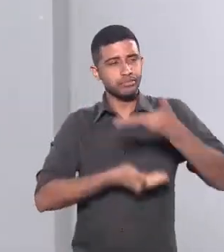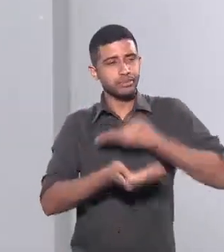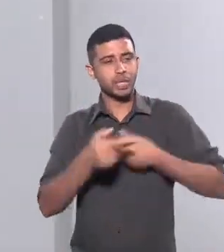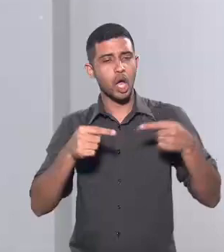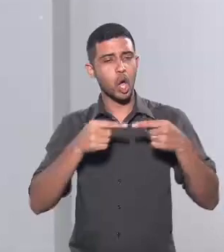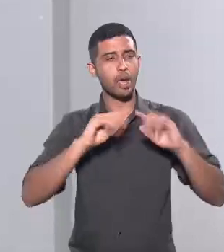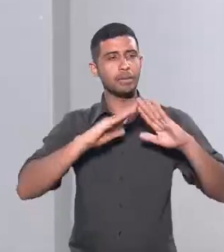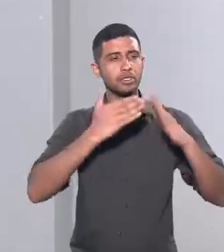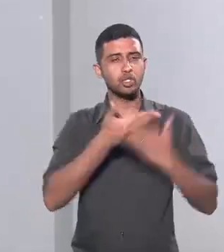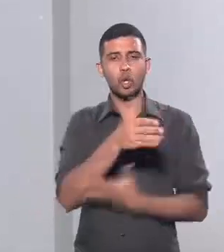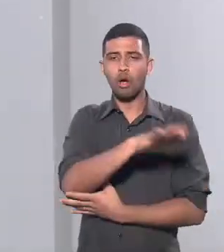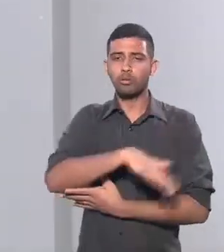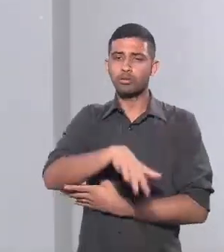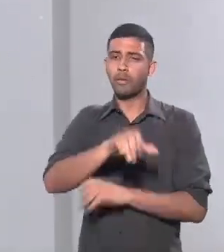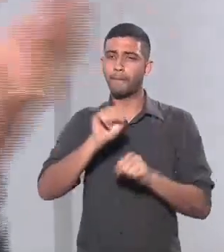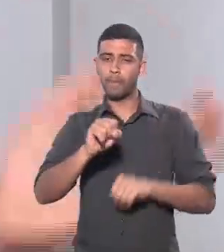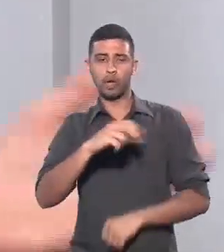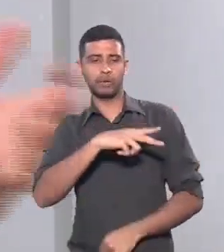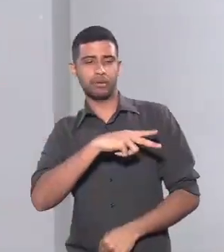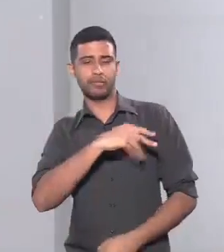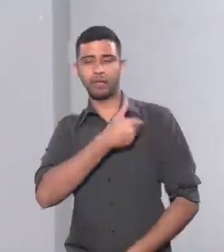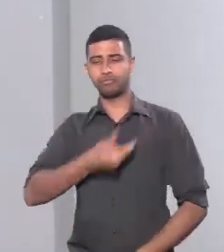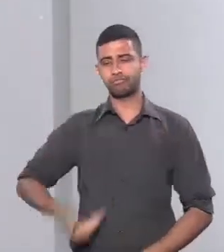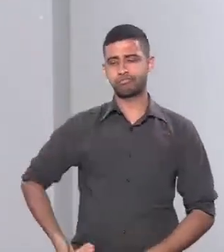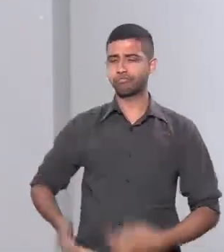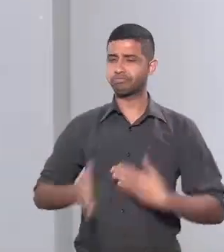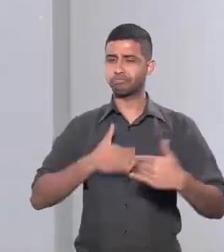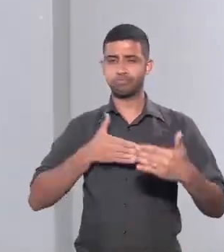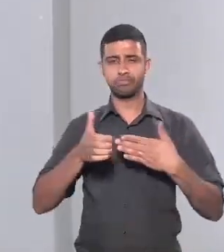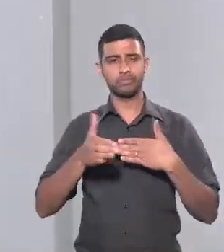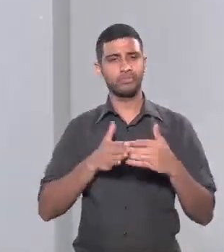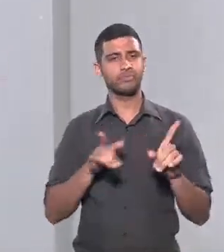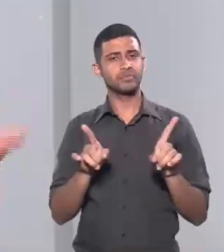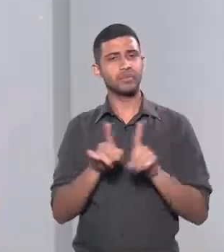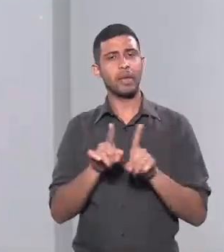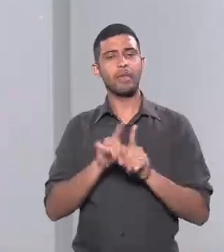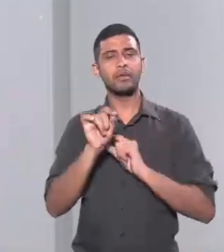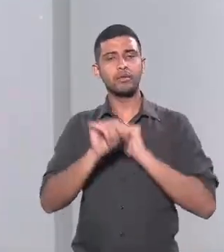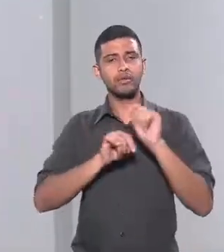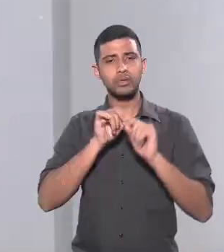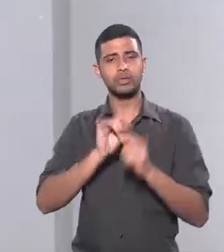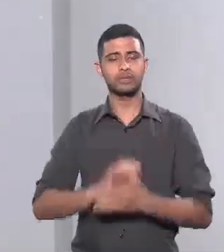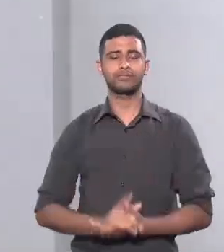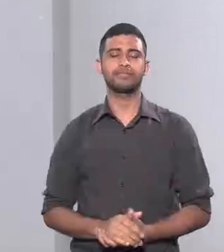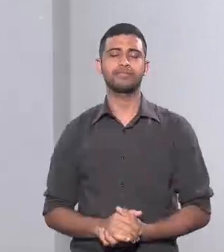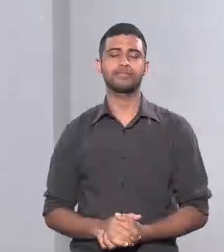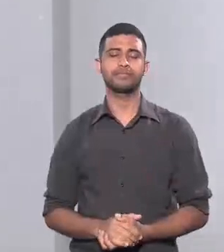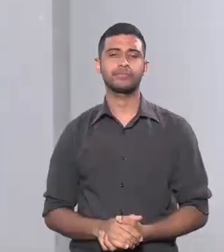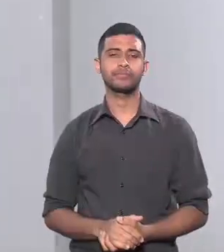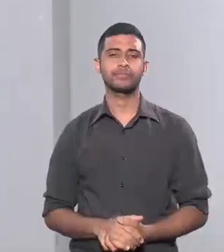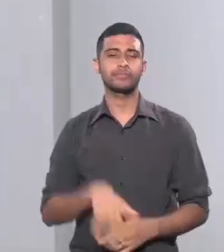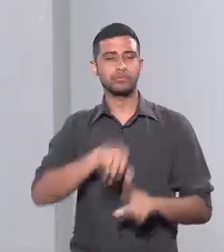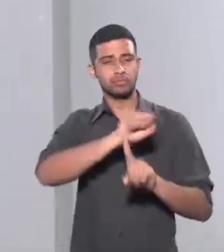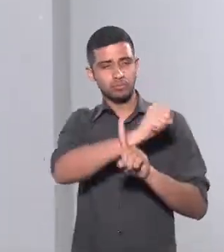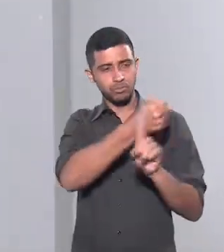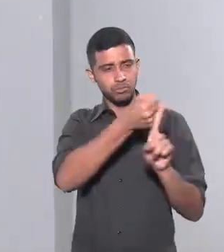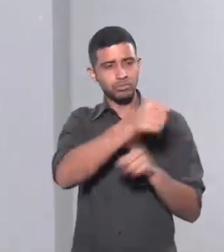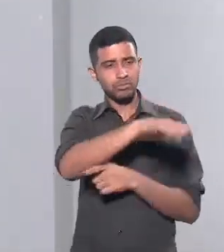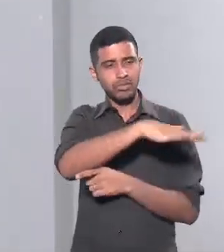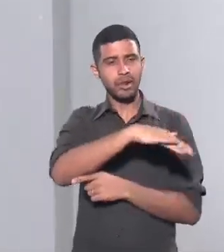em relação às escolas, de uma maneira geral, sejam públicas, sejam privadas, e a própria participação, acho que